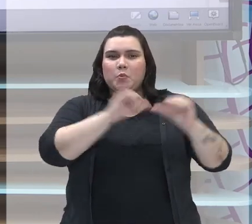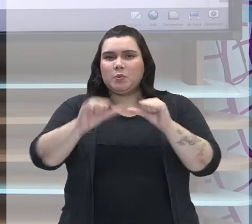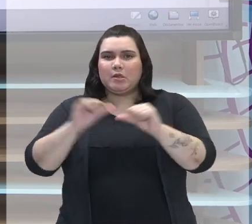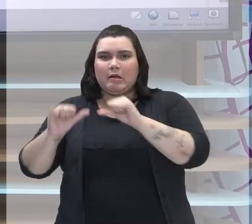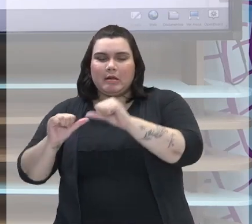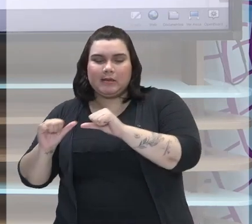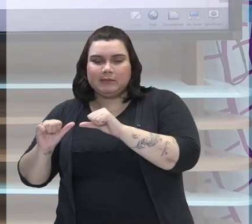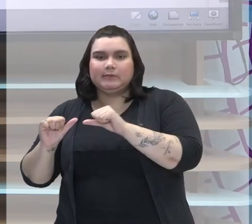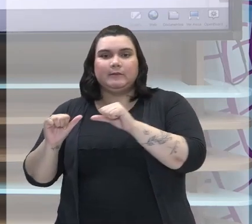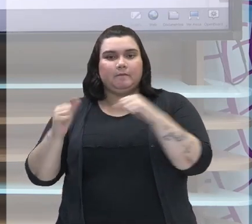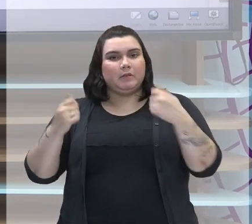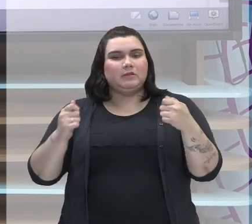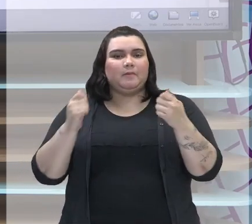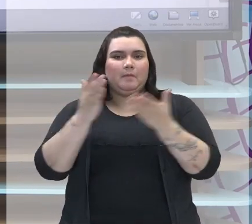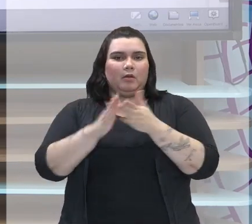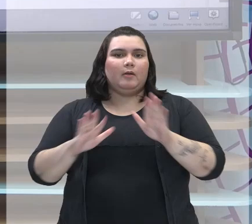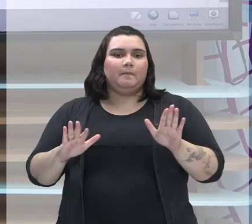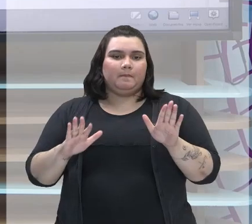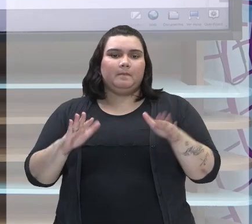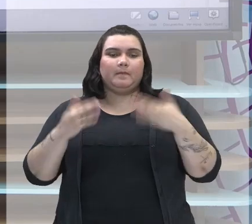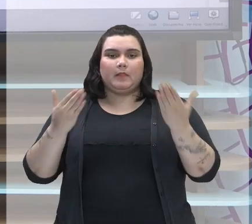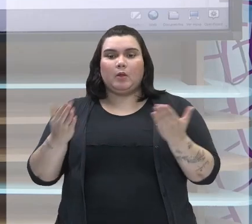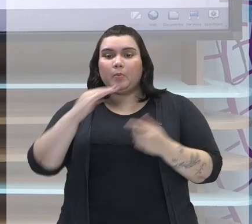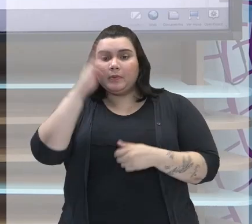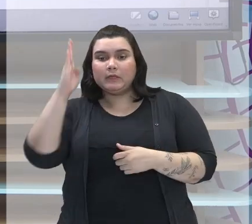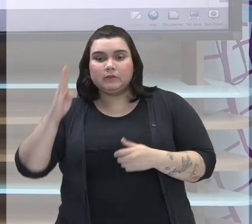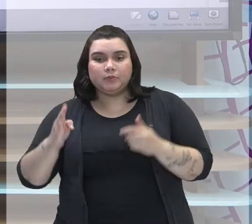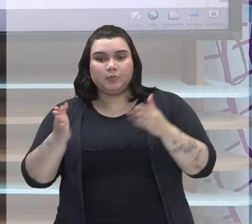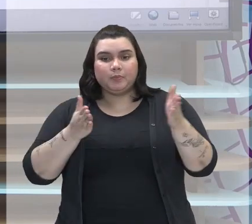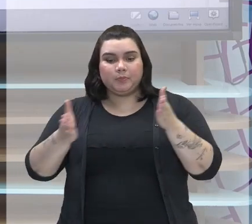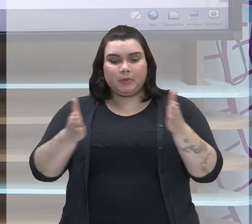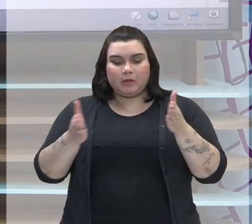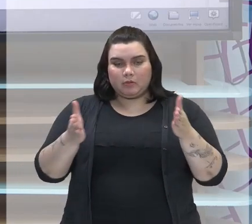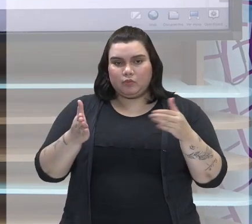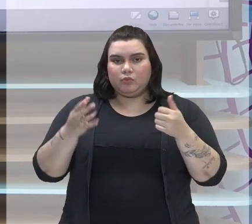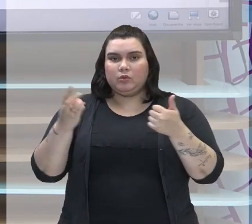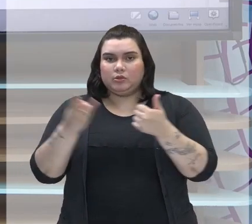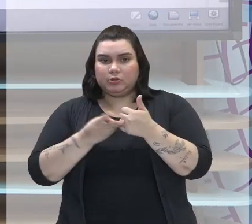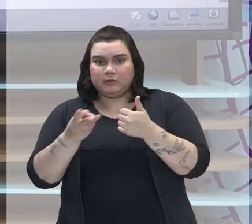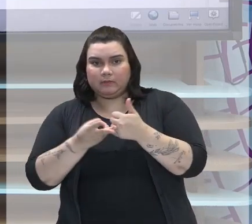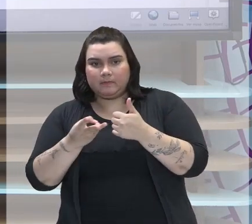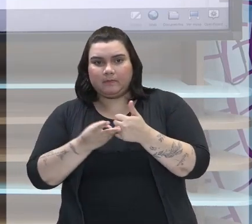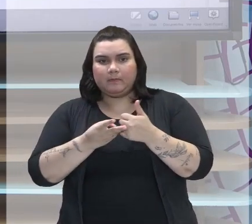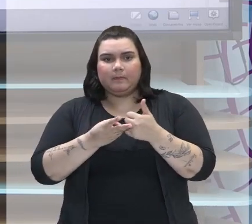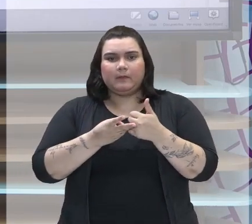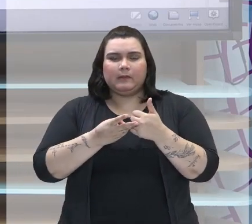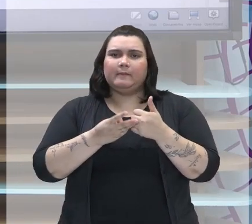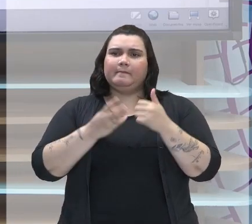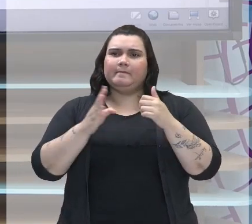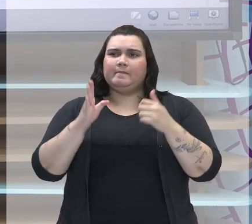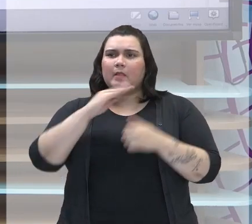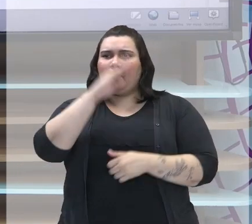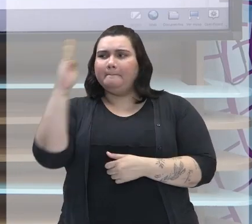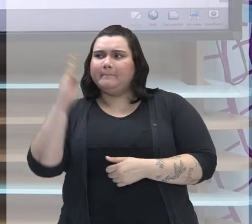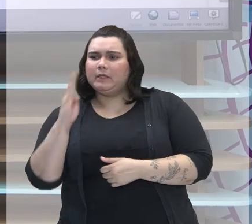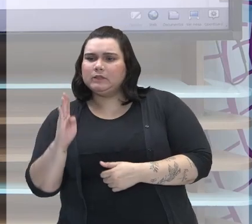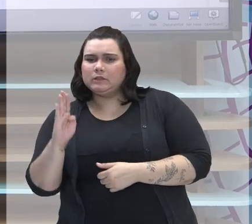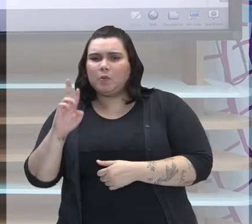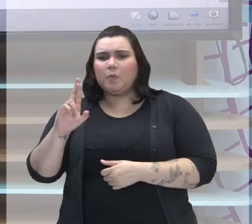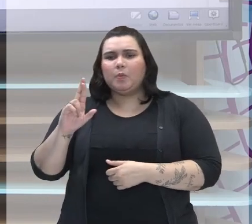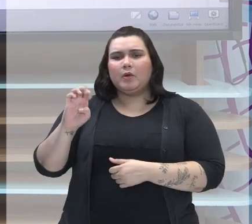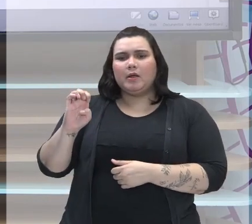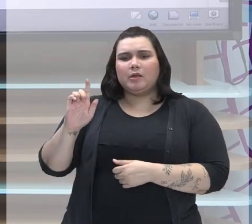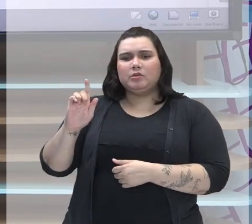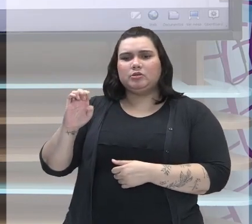o Brasil, no período regencial, toda vez que você lê Brasil regencial, já